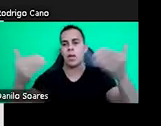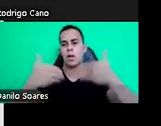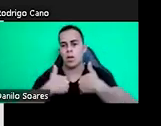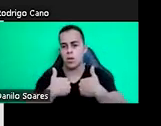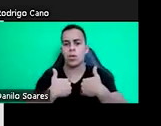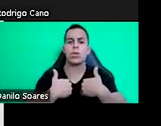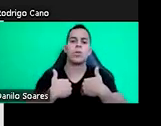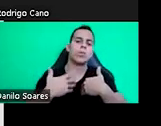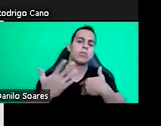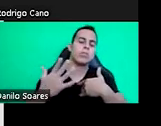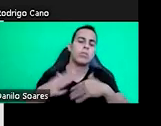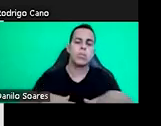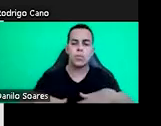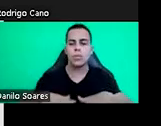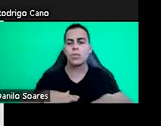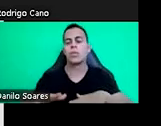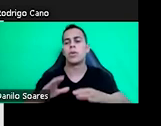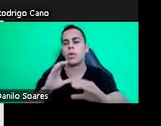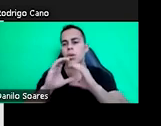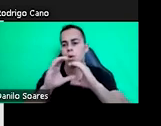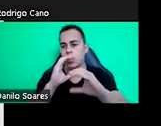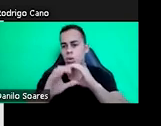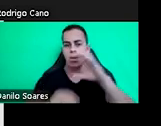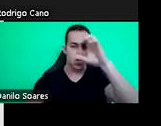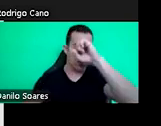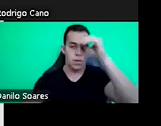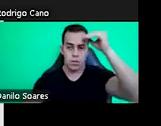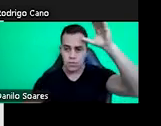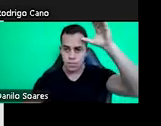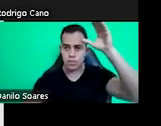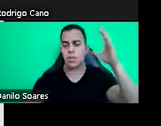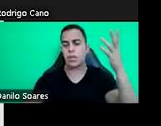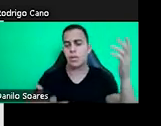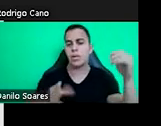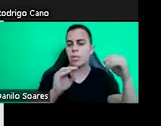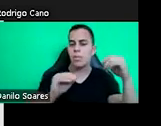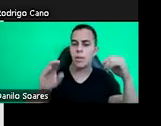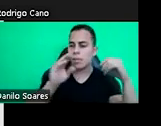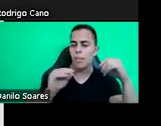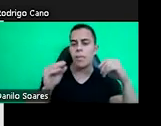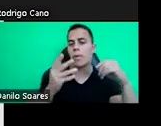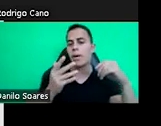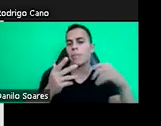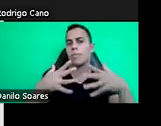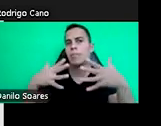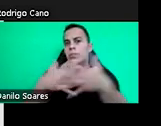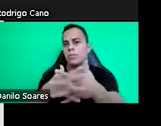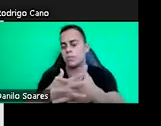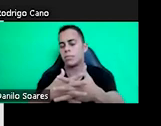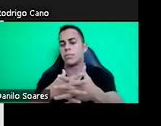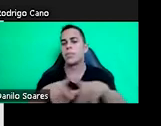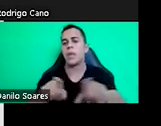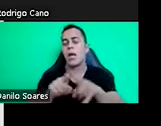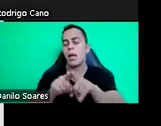transtornos motores, da comunicação, de aprendizagem, que inclui dislexia, descalculia e as deficiências intelectuais.